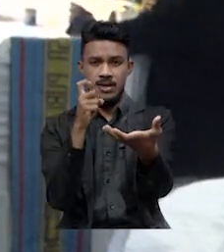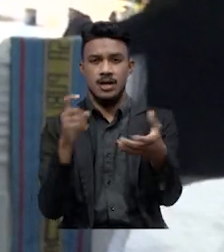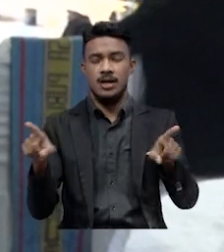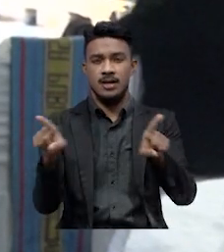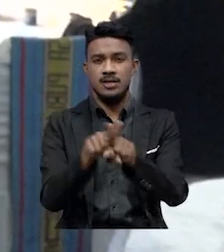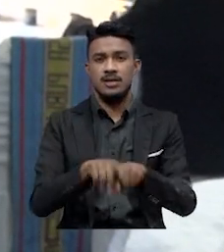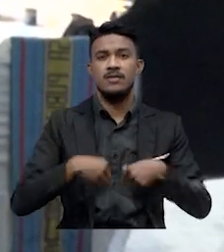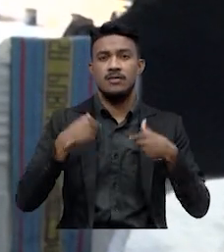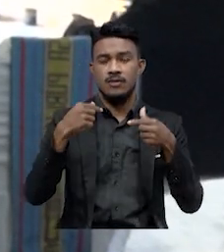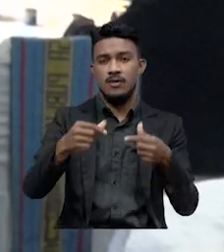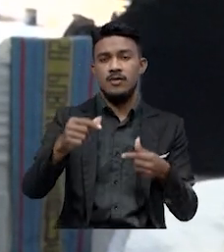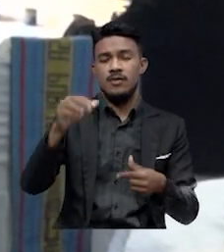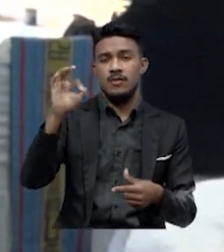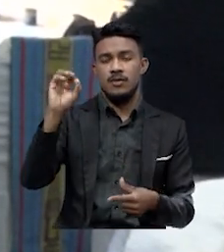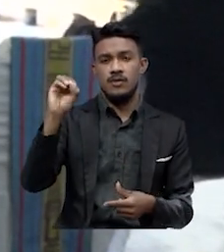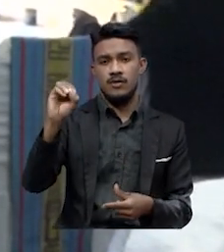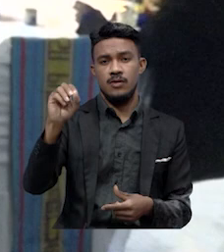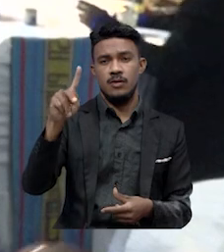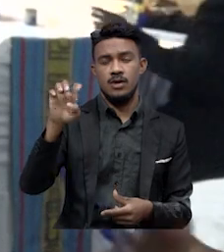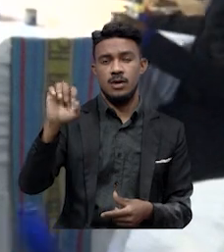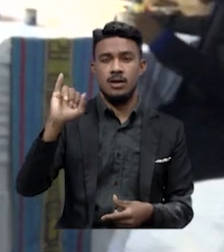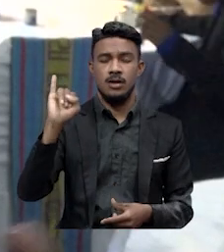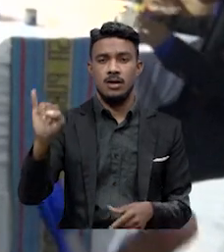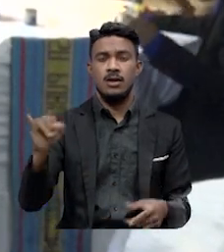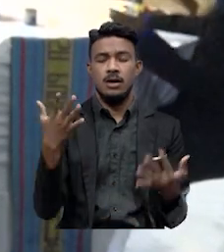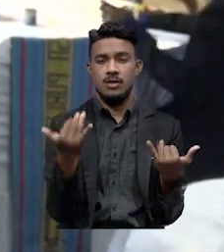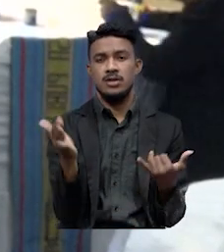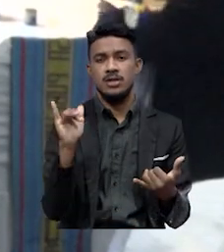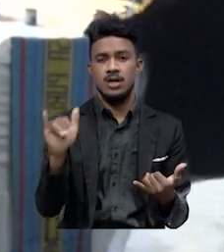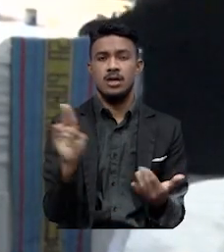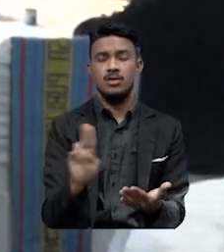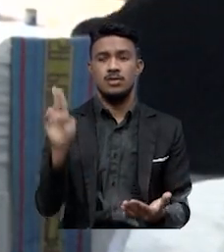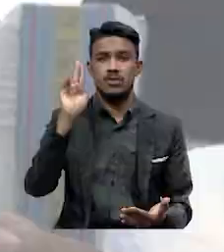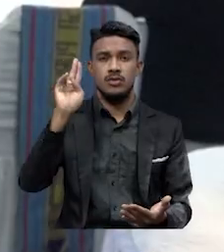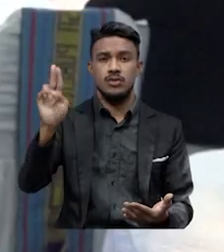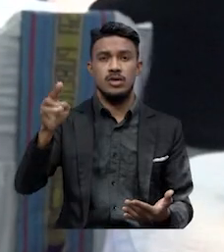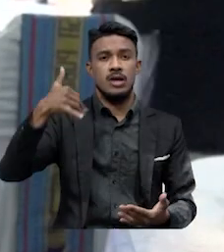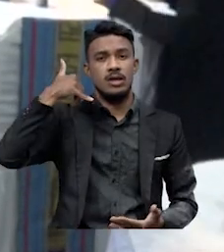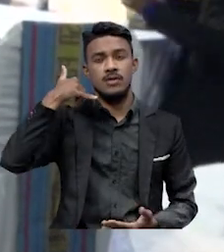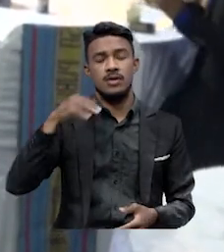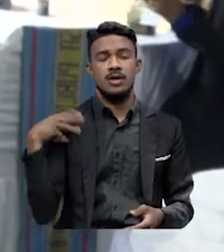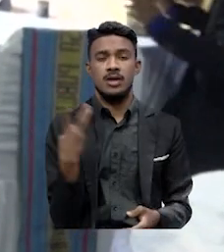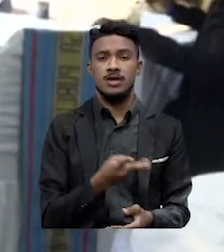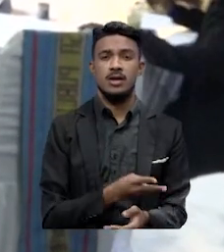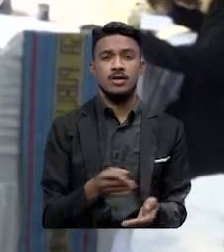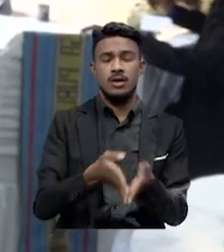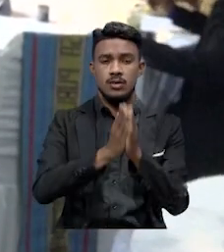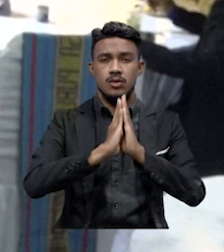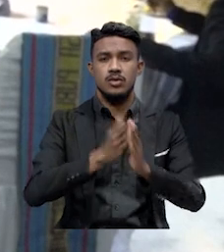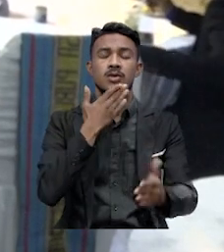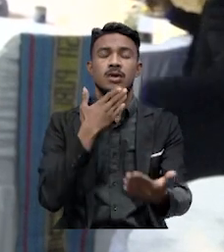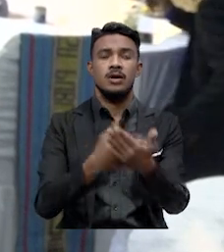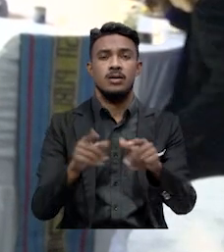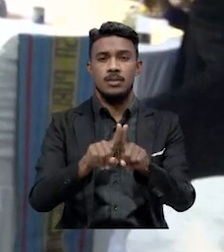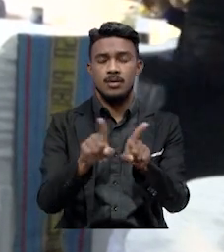bem, ok. Agora, a cidade usa bem, usa de telefone. Então, existe qualidade,